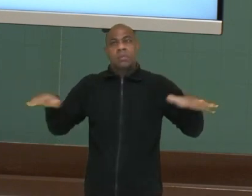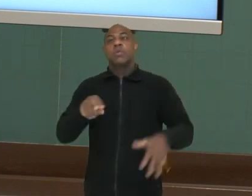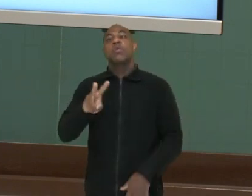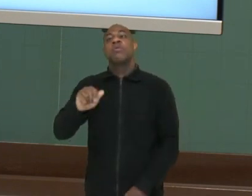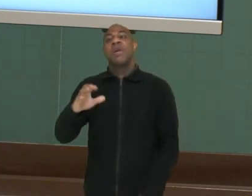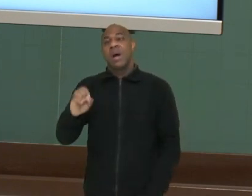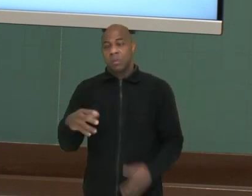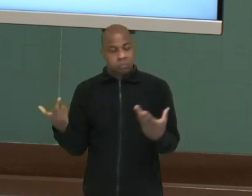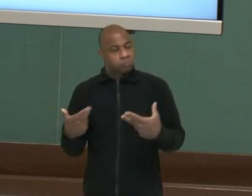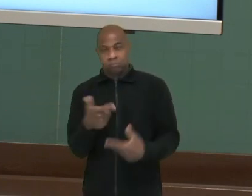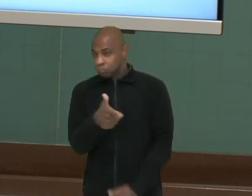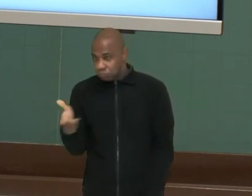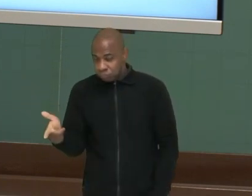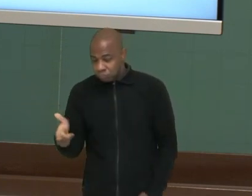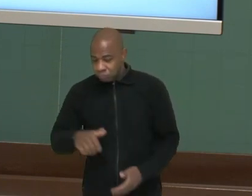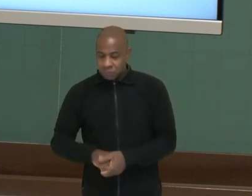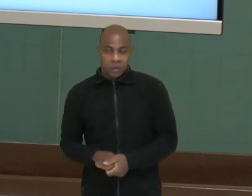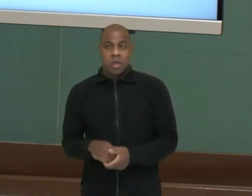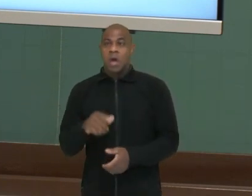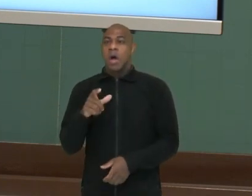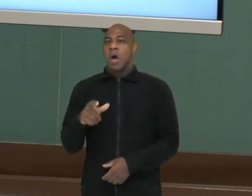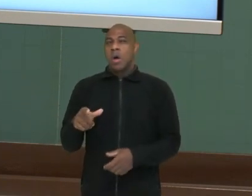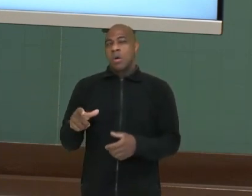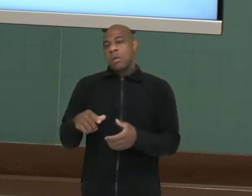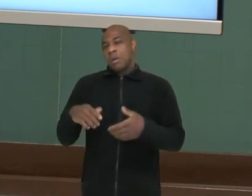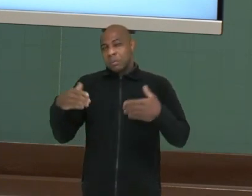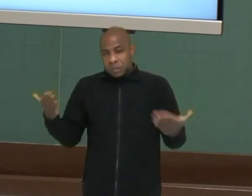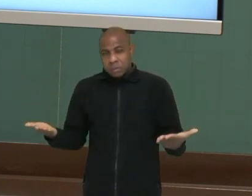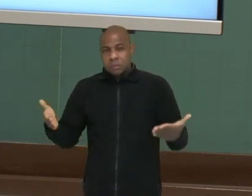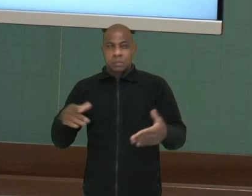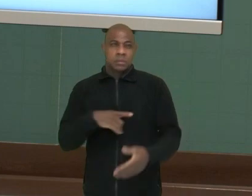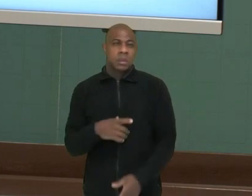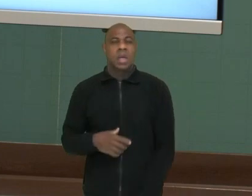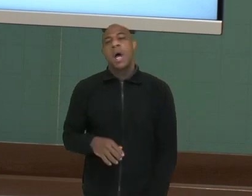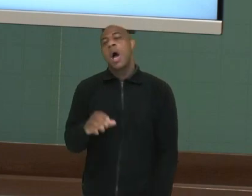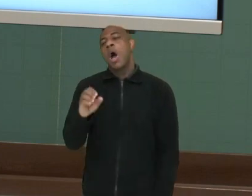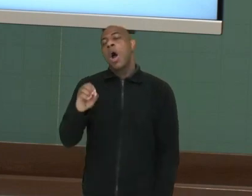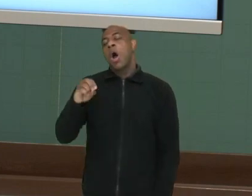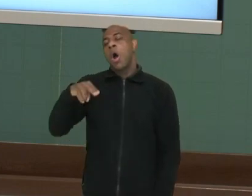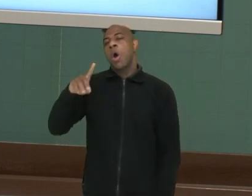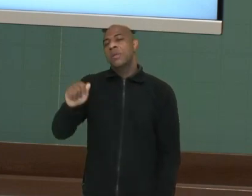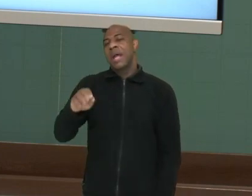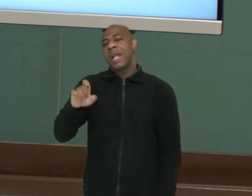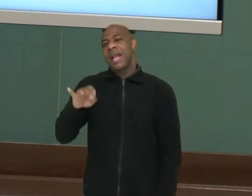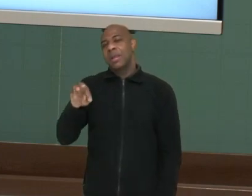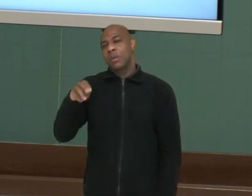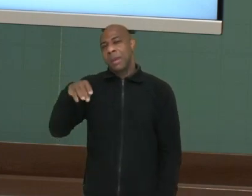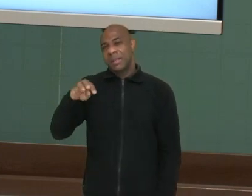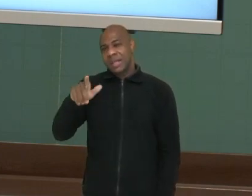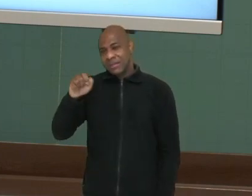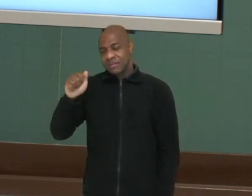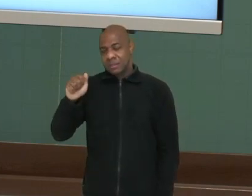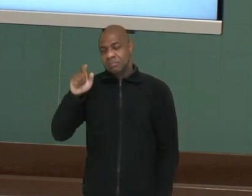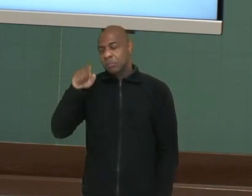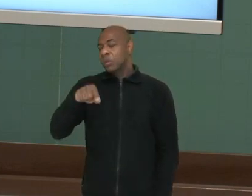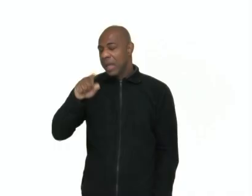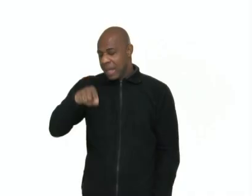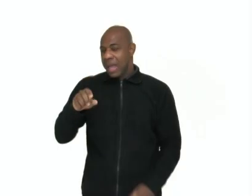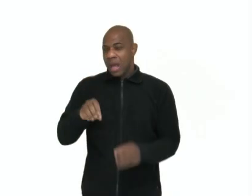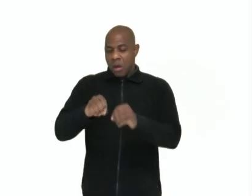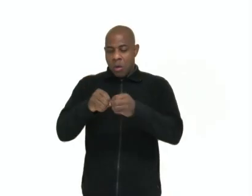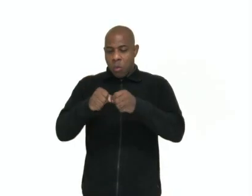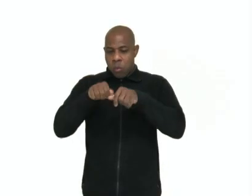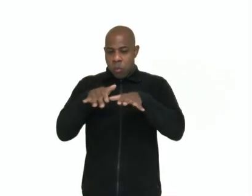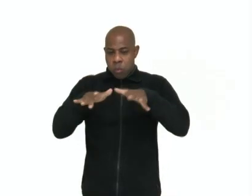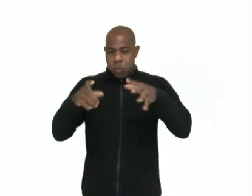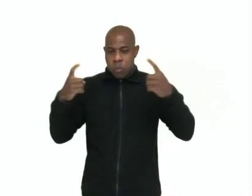espaço sideral, o som não se propaga, tá? As ondas eletromagnéticas, pessoal, são ondas que conseguem